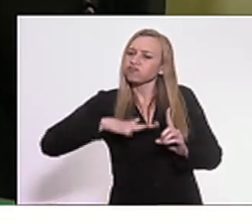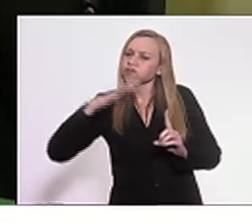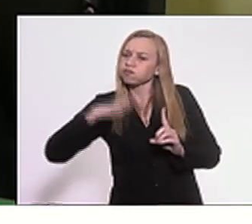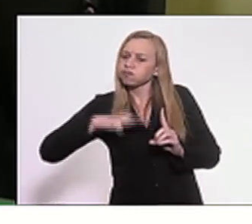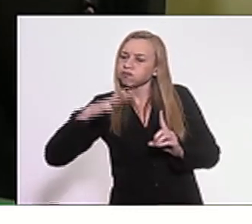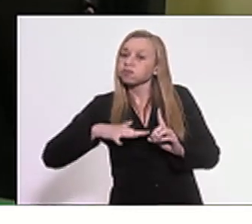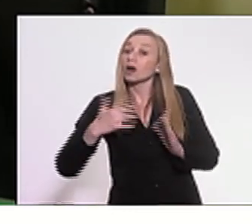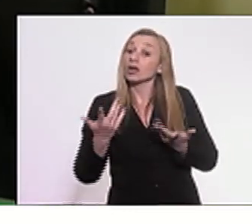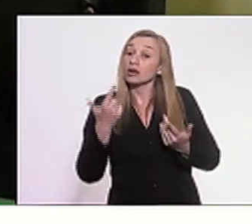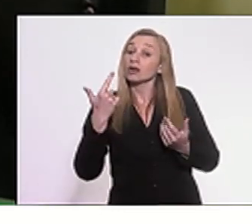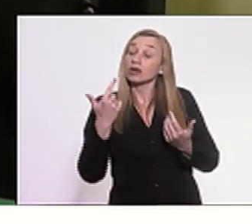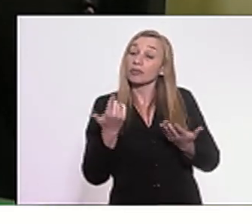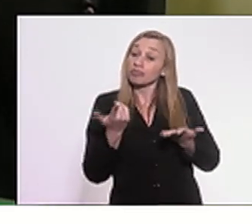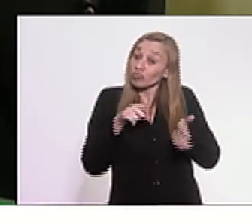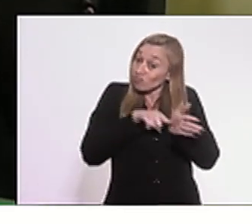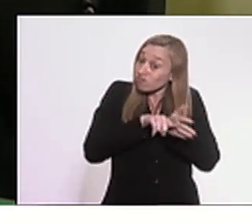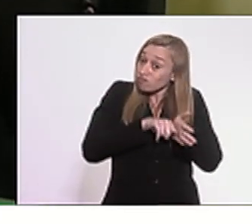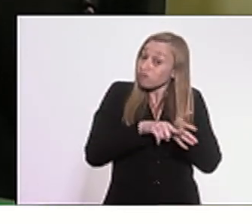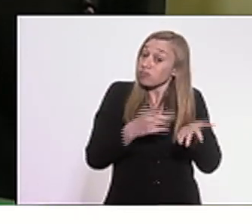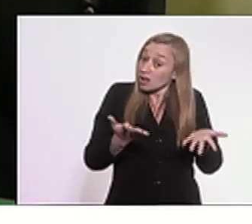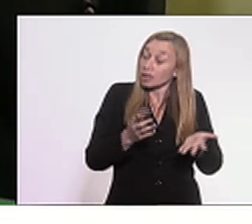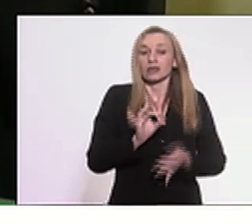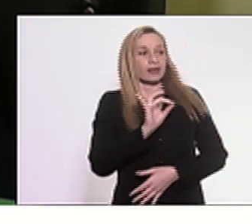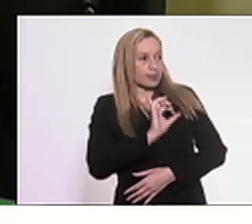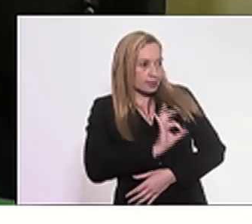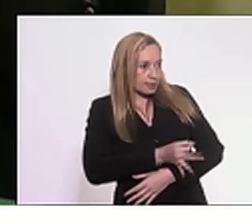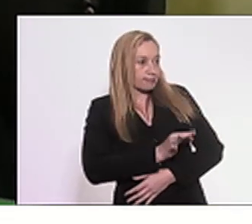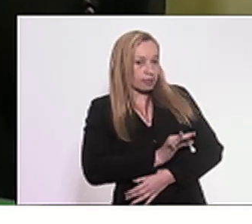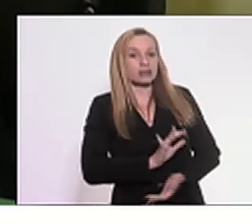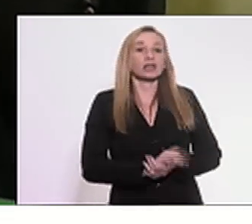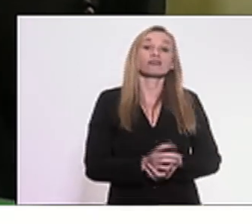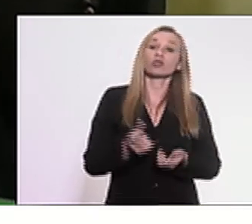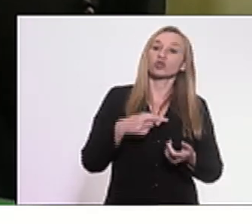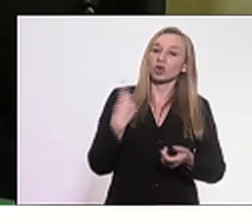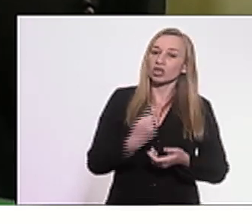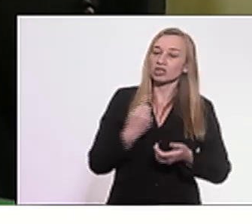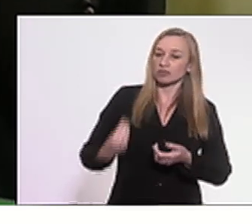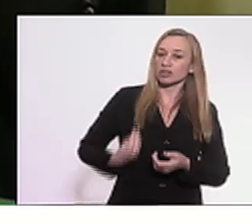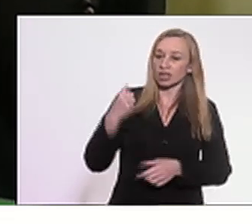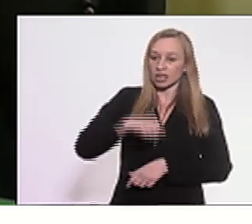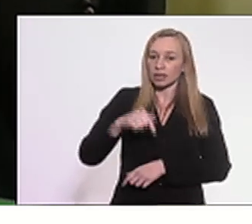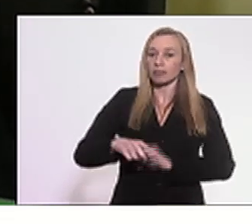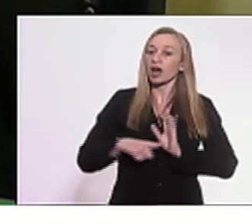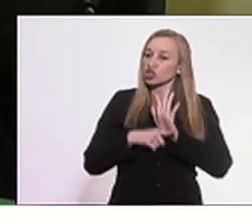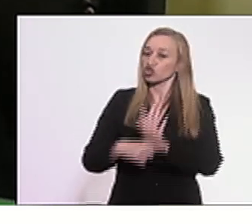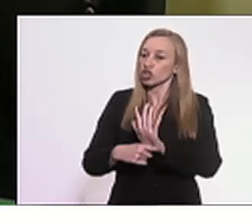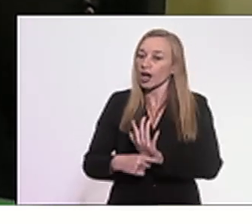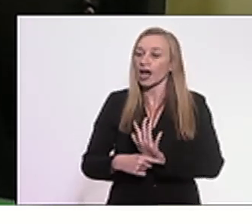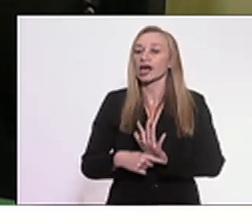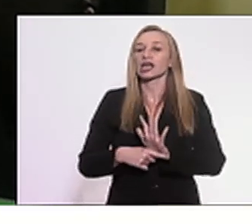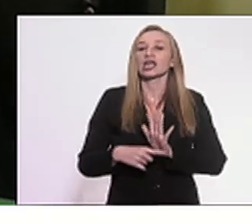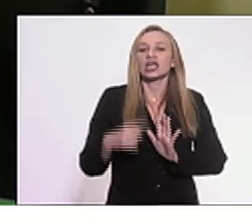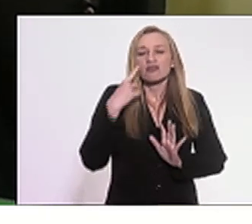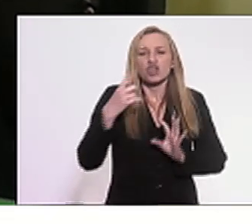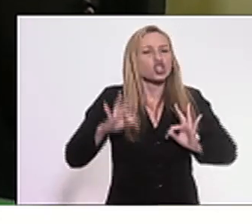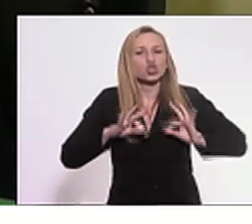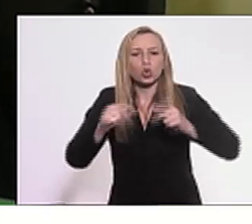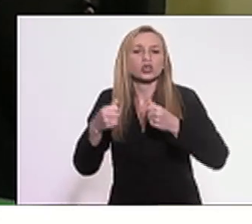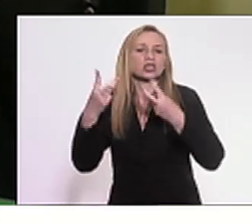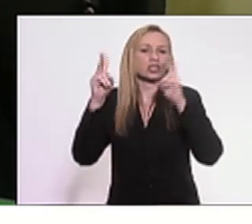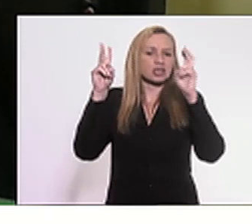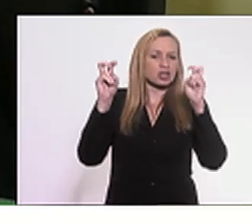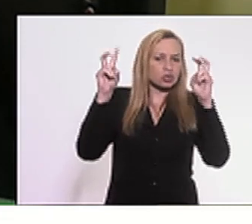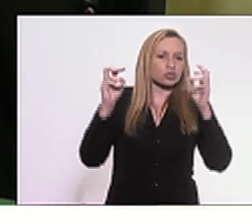Então, a gente está aqui para tentar ajudar a identificar também todas essas questões, mas